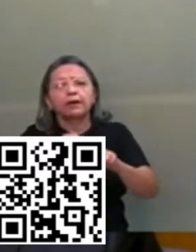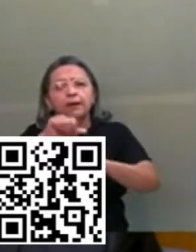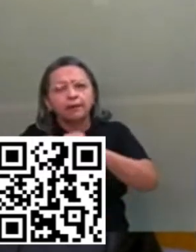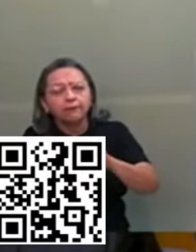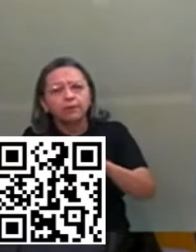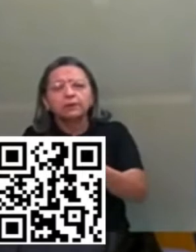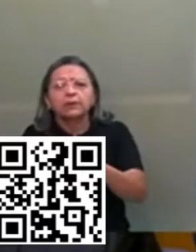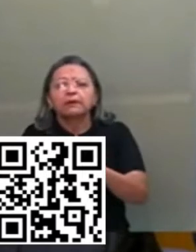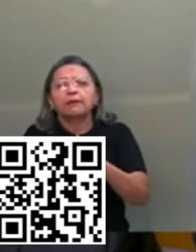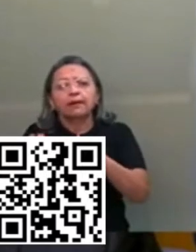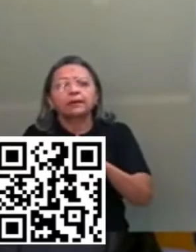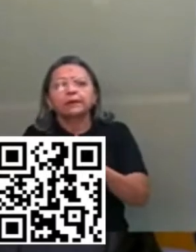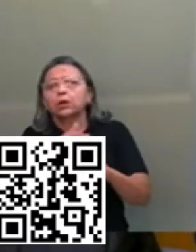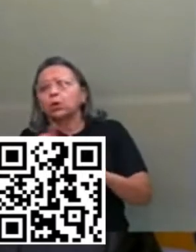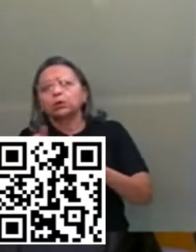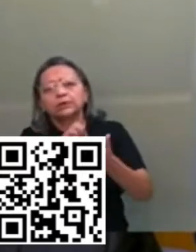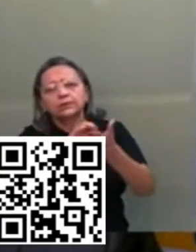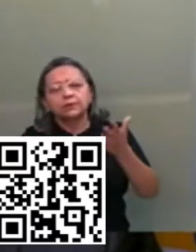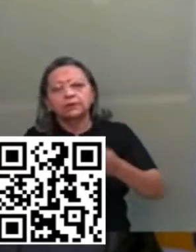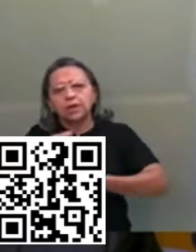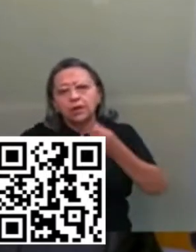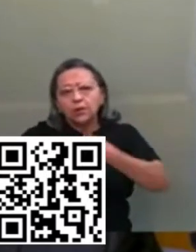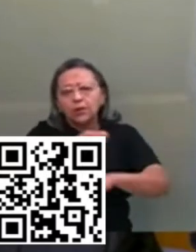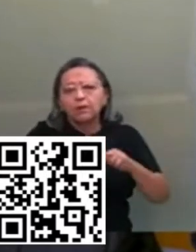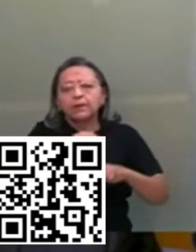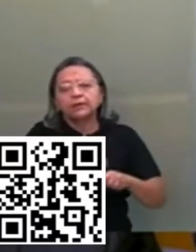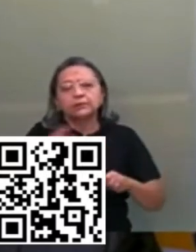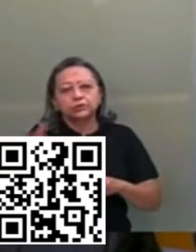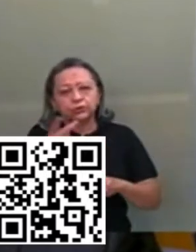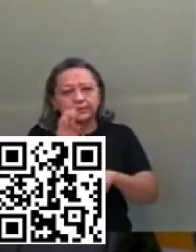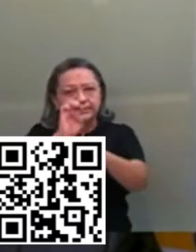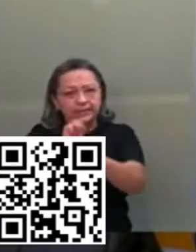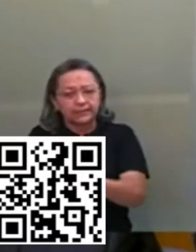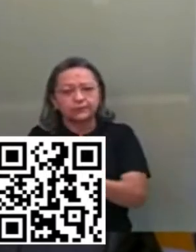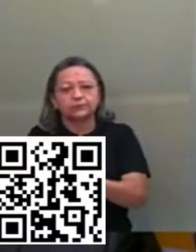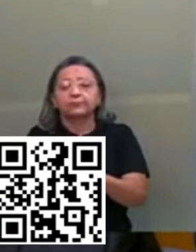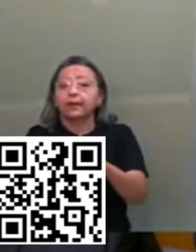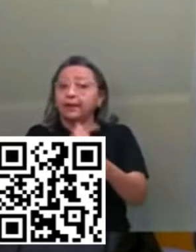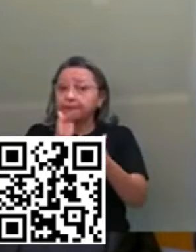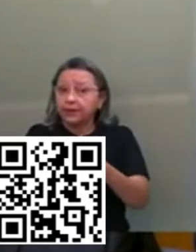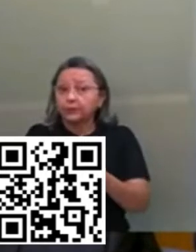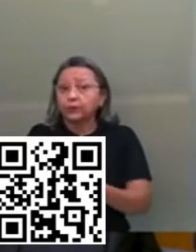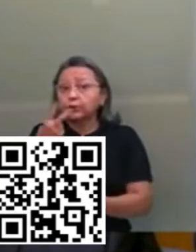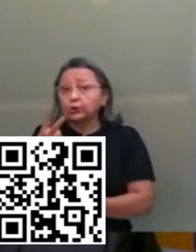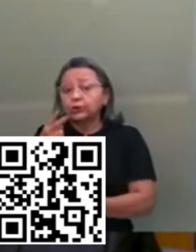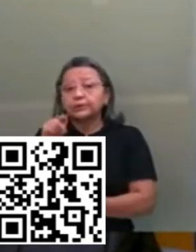agrária, entre outras atividades econômicas para esses dois estados. Repito,